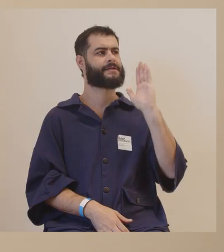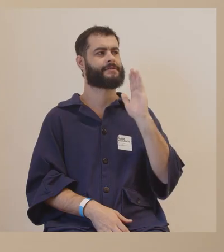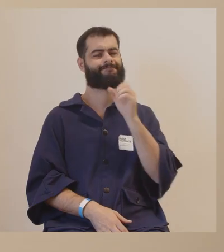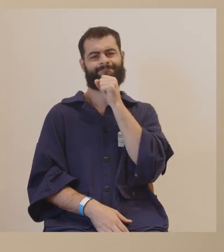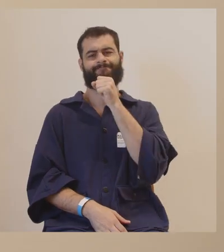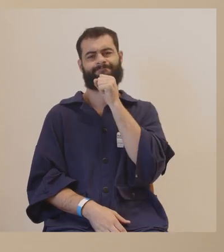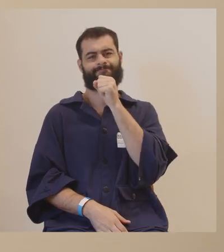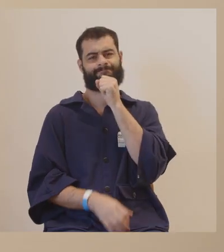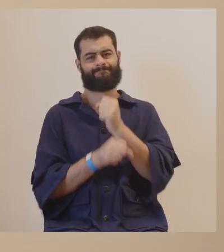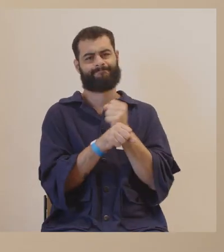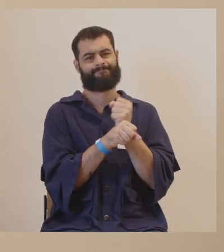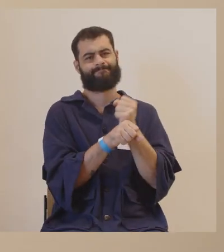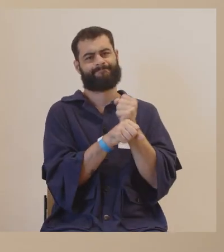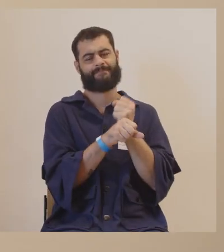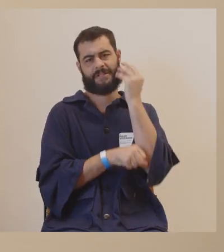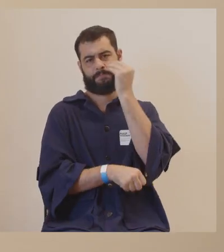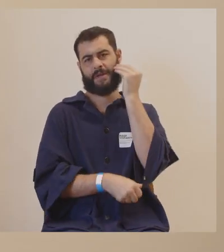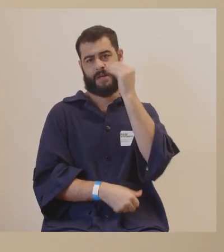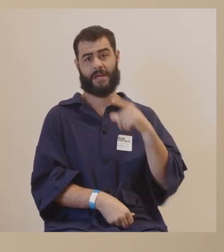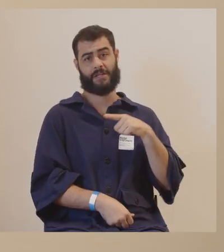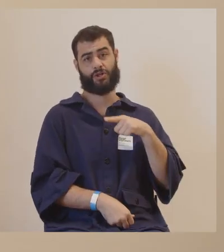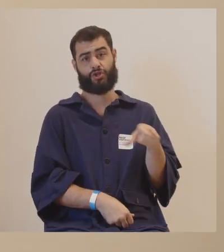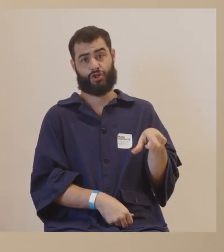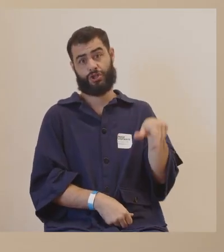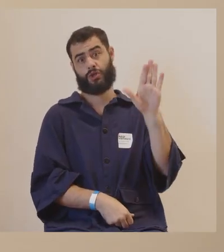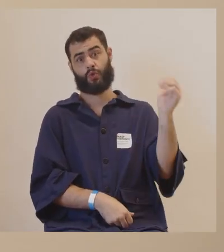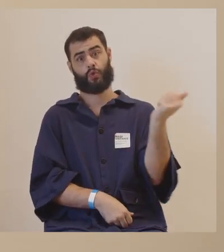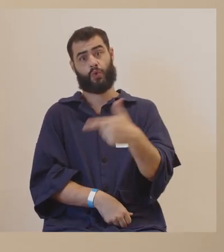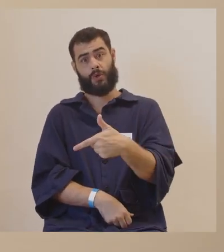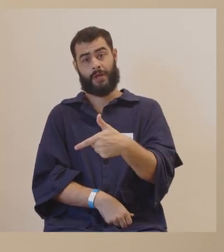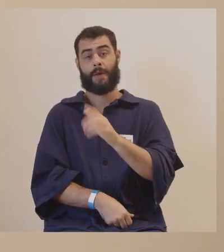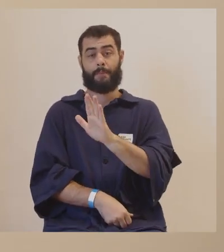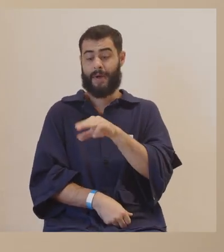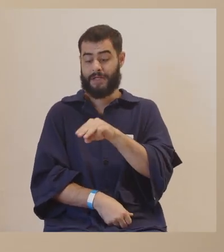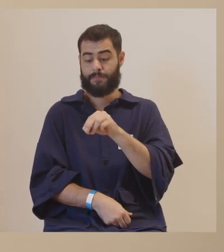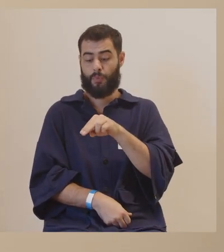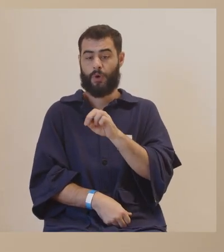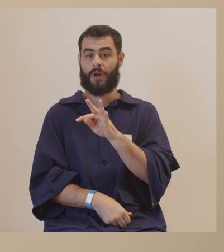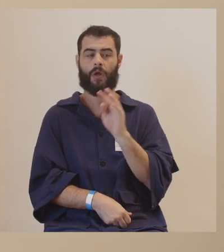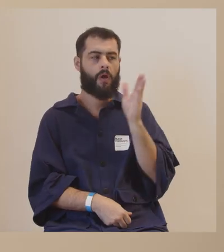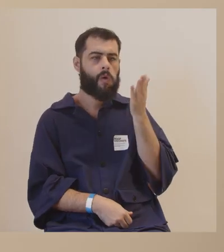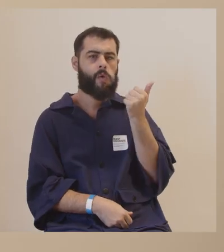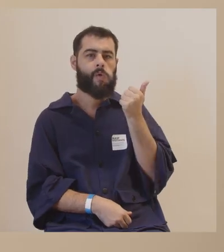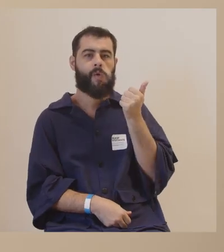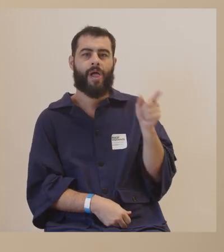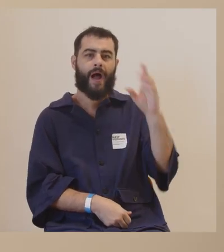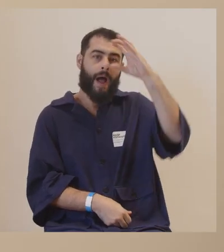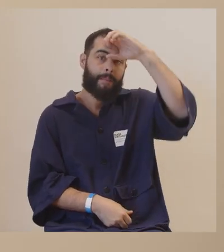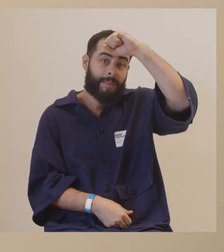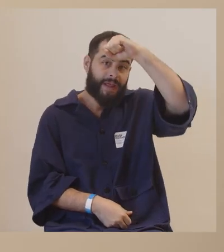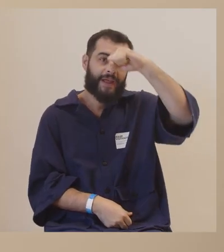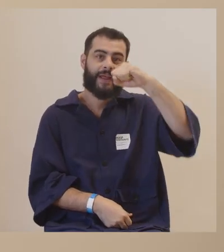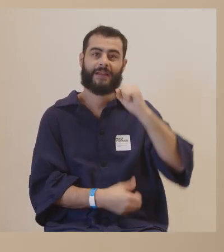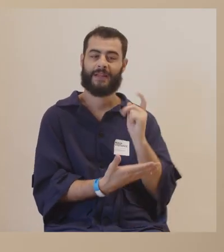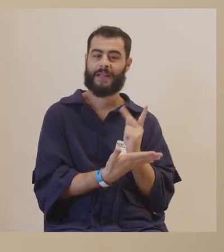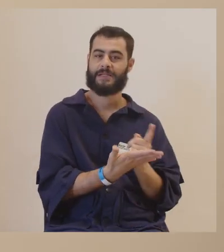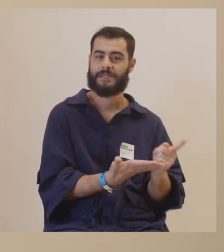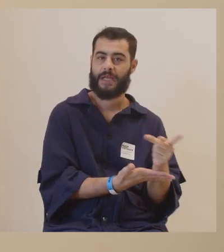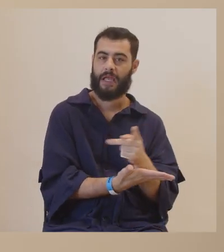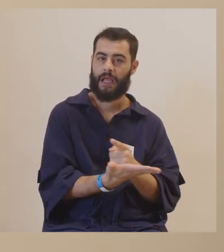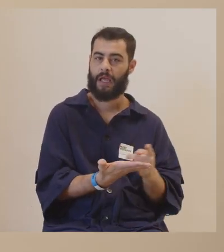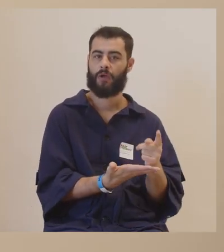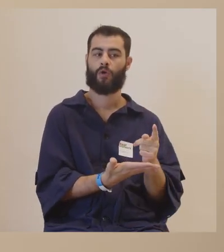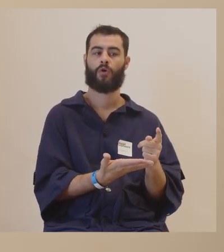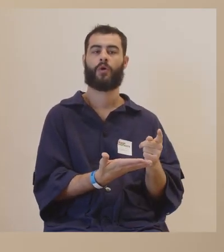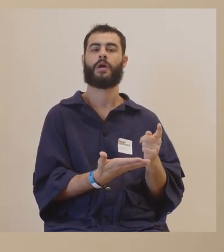né, digamos assim, mas que o Monet começa a olhar, observar a pintura e continua nesse procedimento de